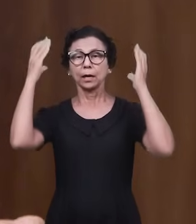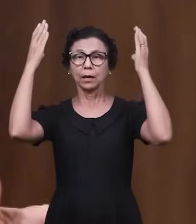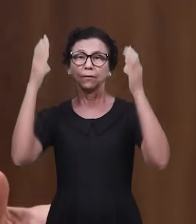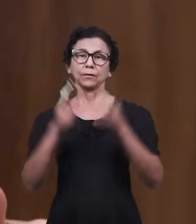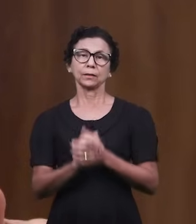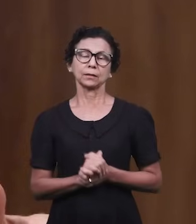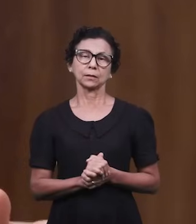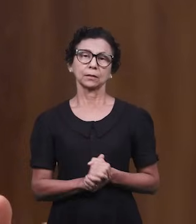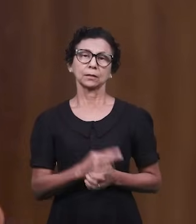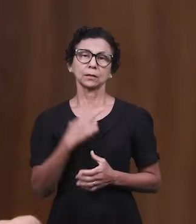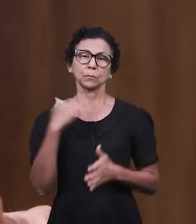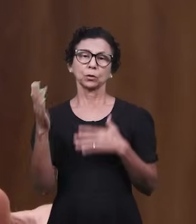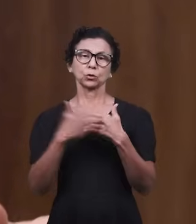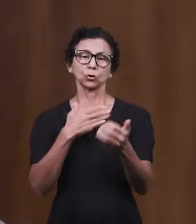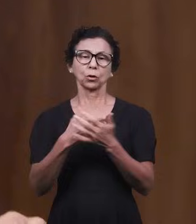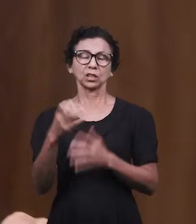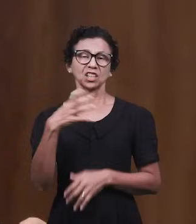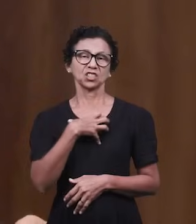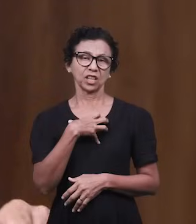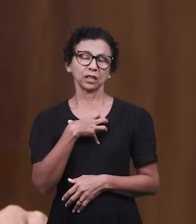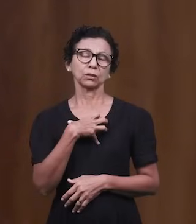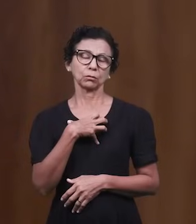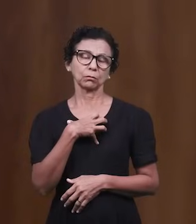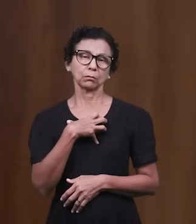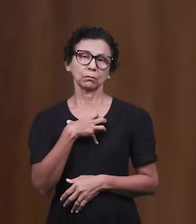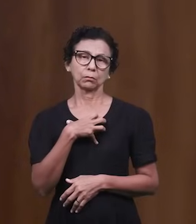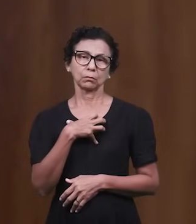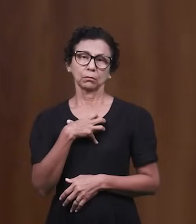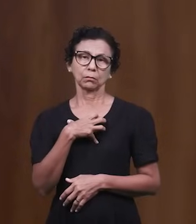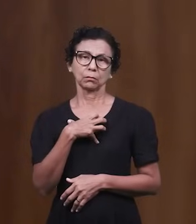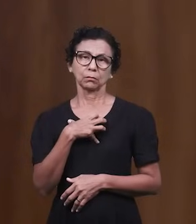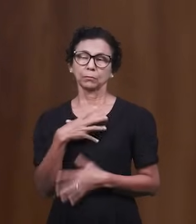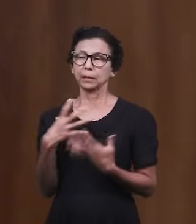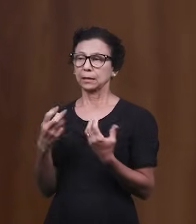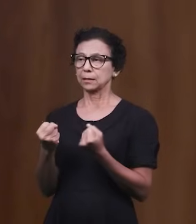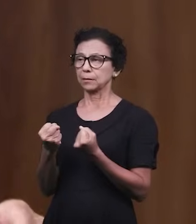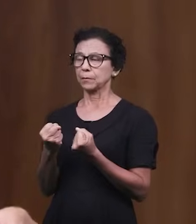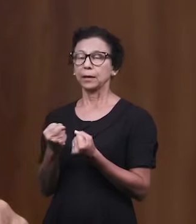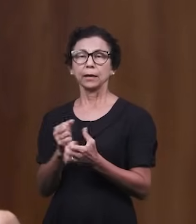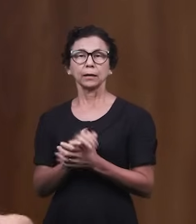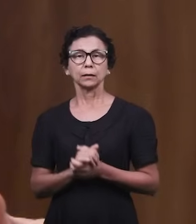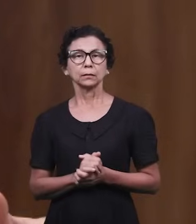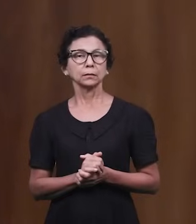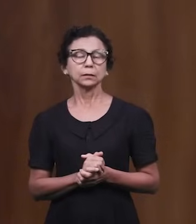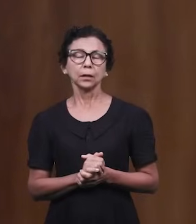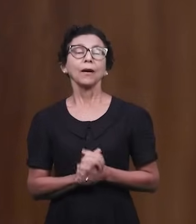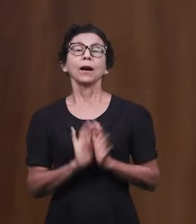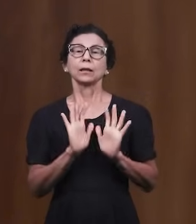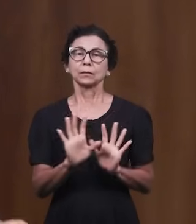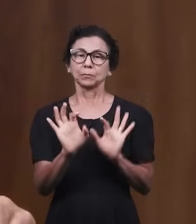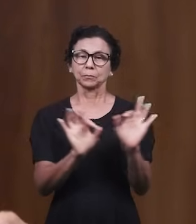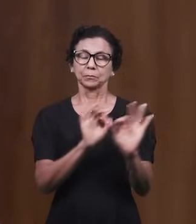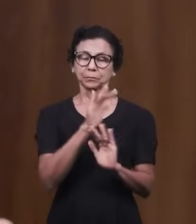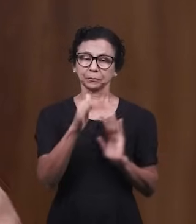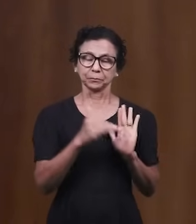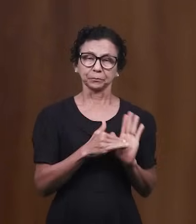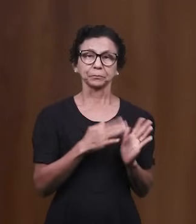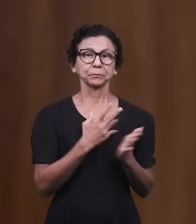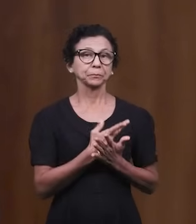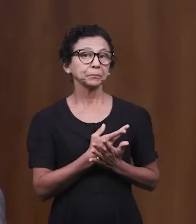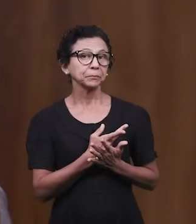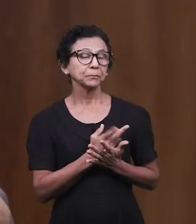jeito. Não, o rei vai chegar? Vai. Quando ele vai chegar? A qualquer momento ele vai chegar. Então o que tem que ser feito? Nós vamos preparar tudo. Aí o que